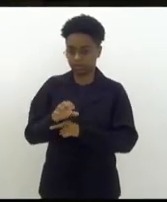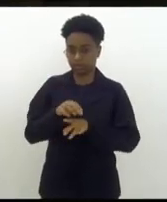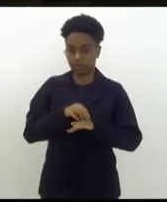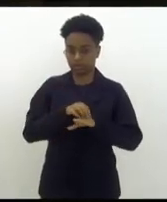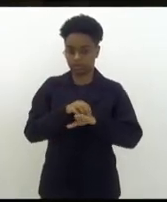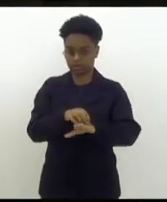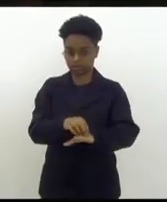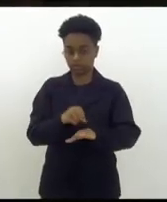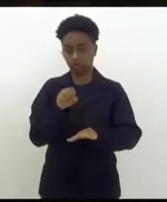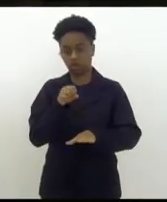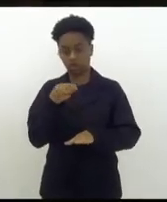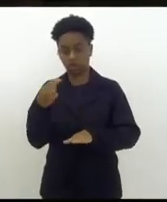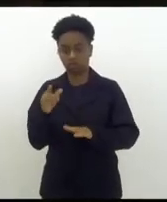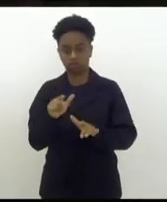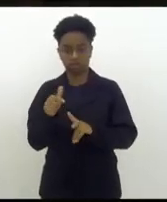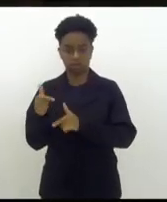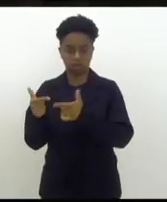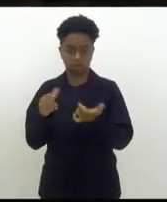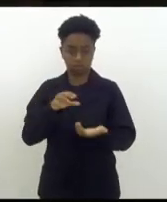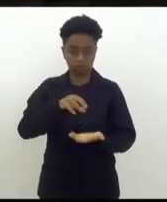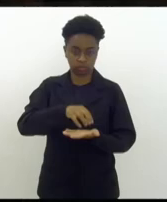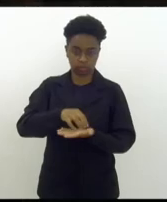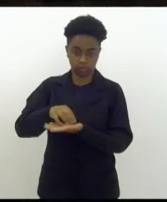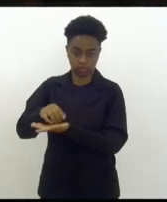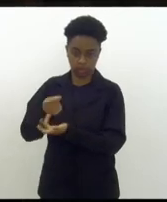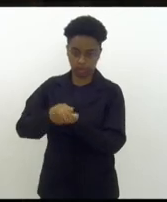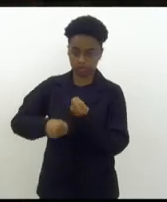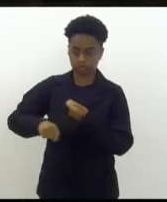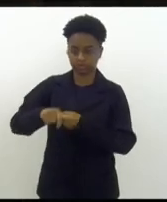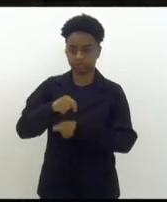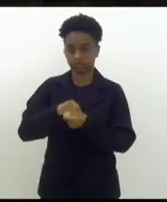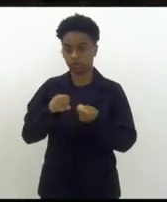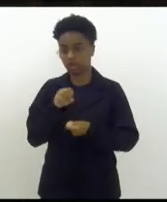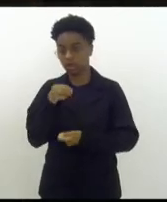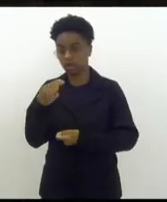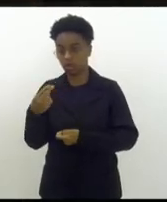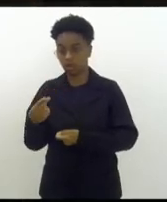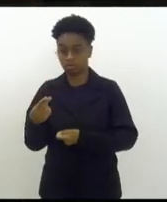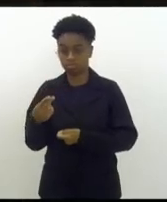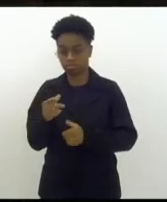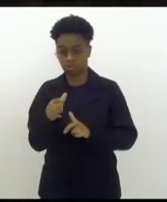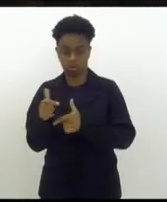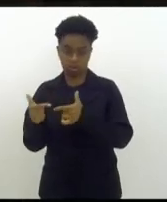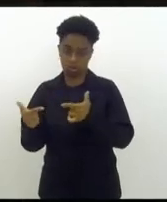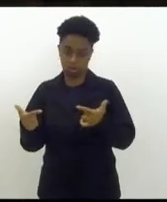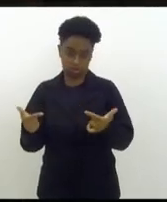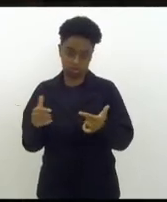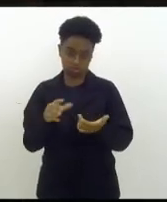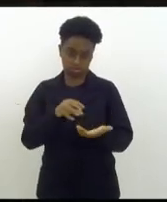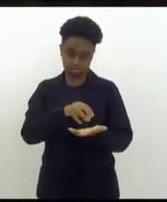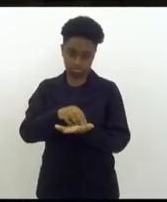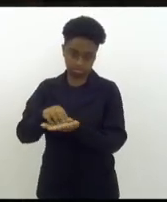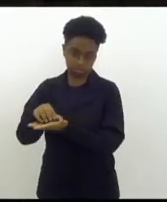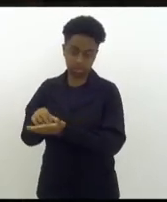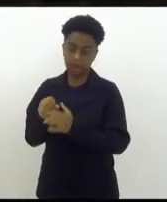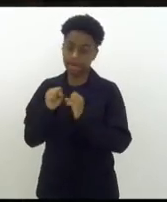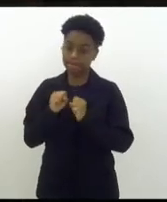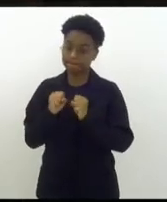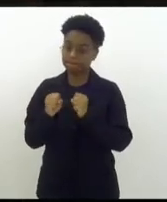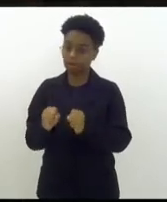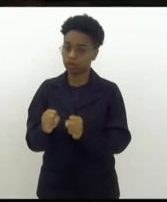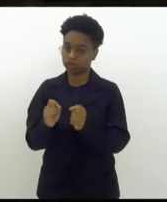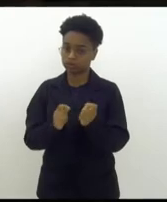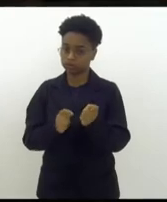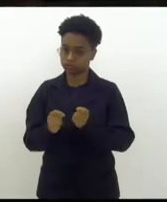ou outro órgão da administração direta ou indireta do Poder concedente poderá